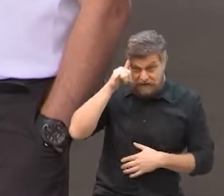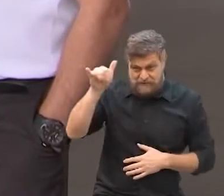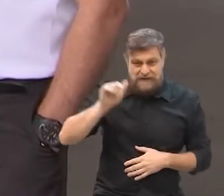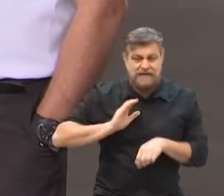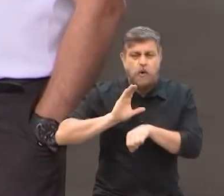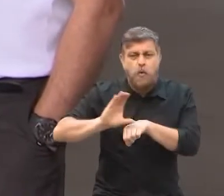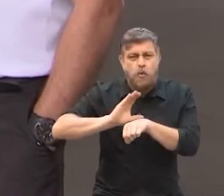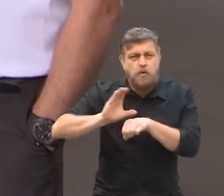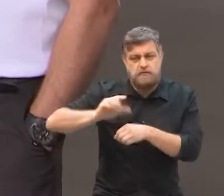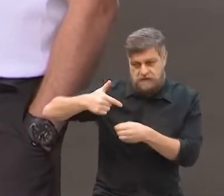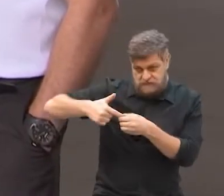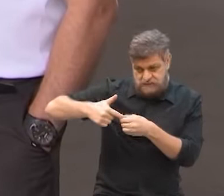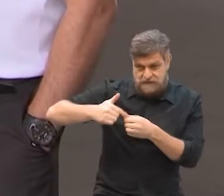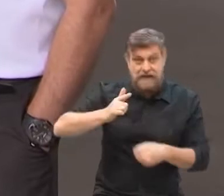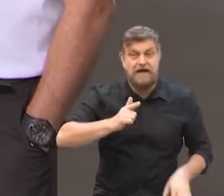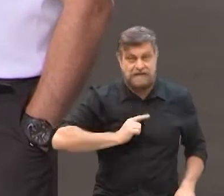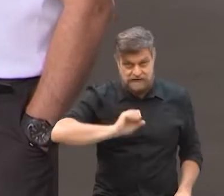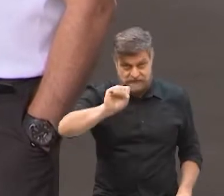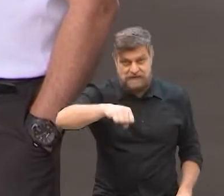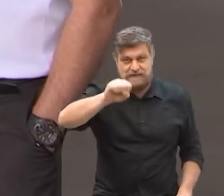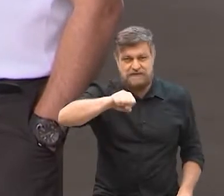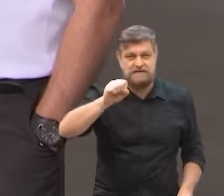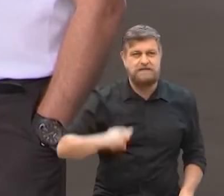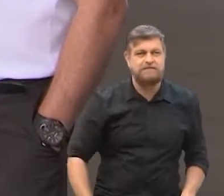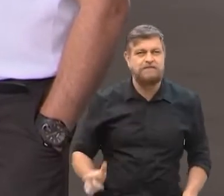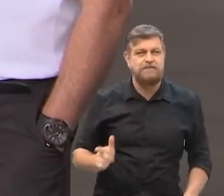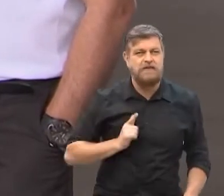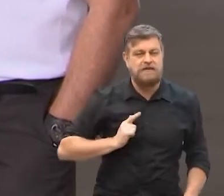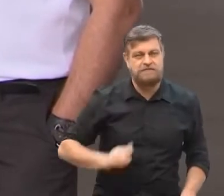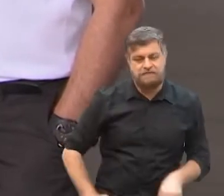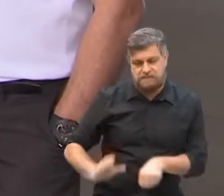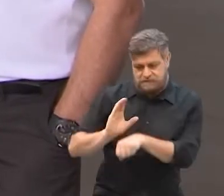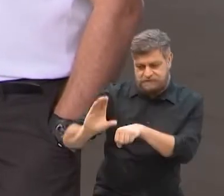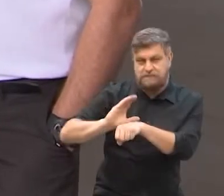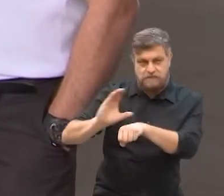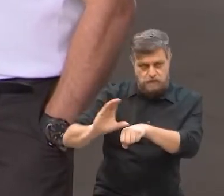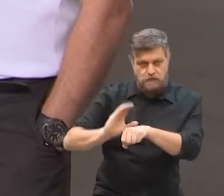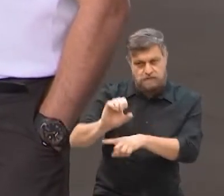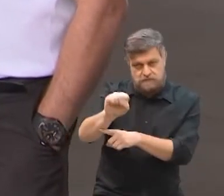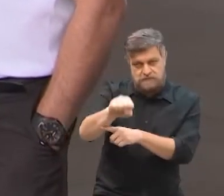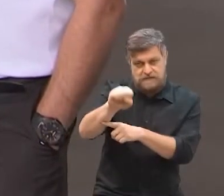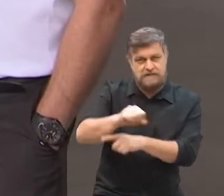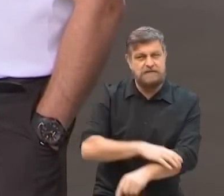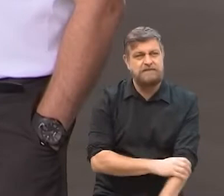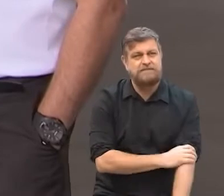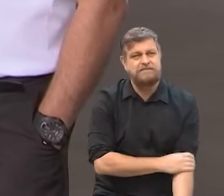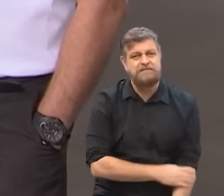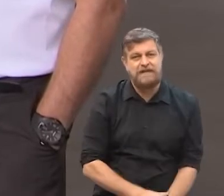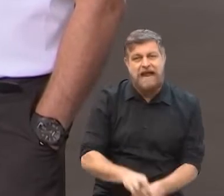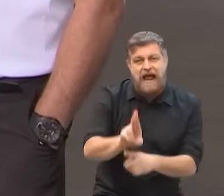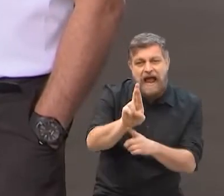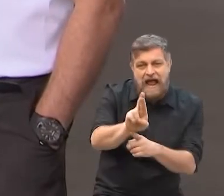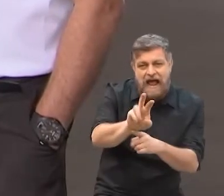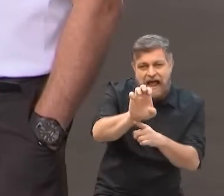para frentista, cara? Tem curso. Conta pra gente como funciona. Dá o curso. Entendeu? A Recap